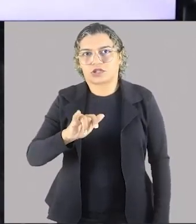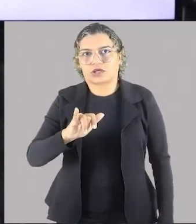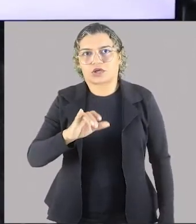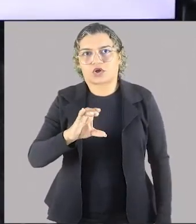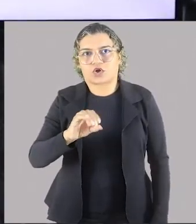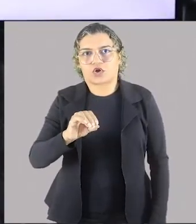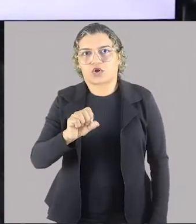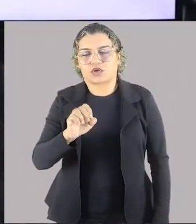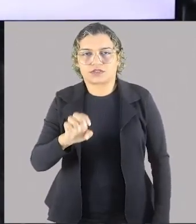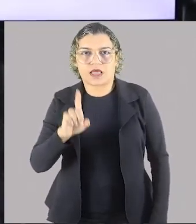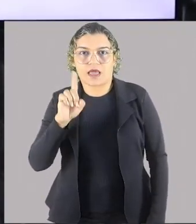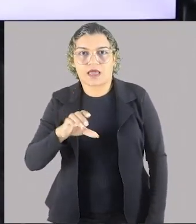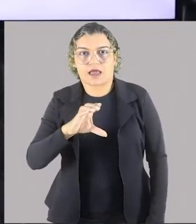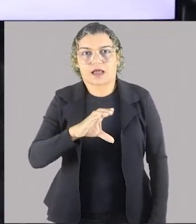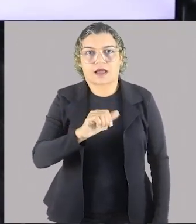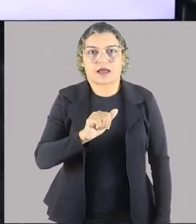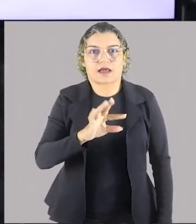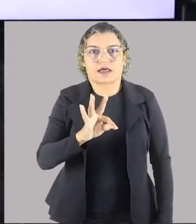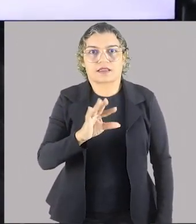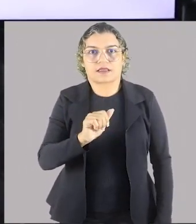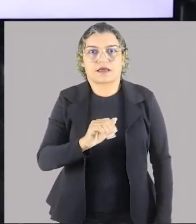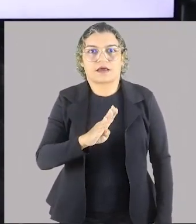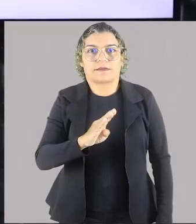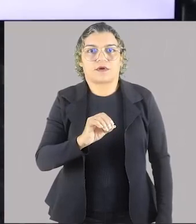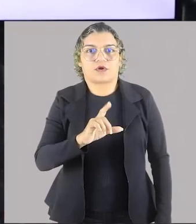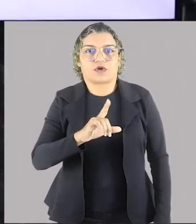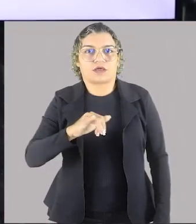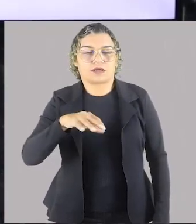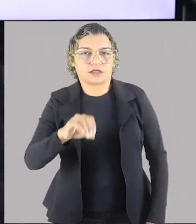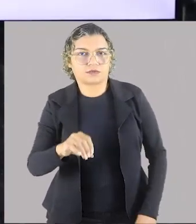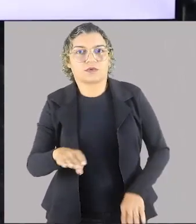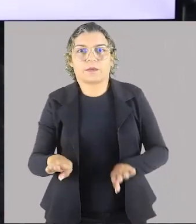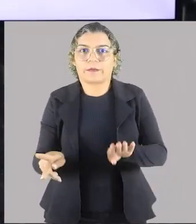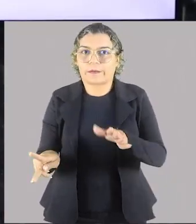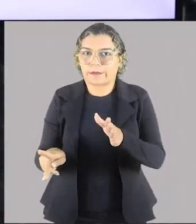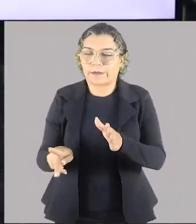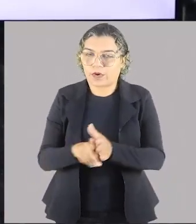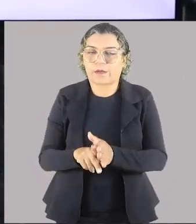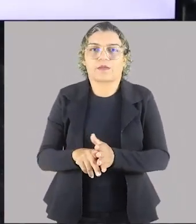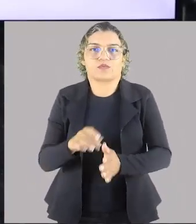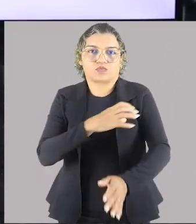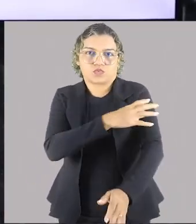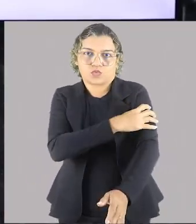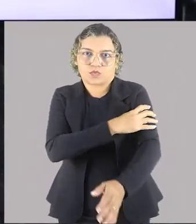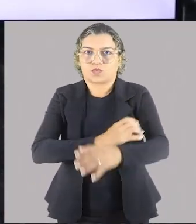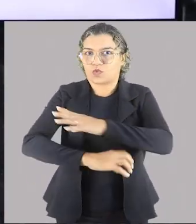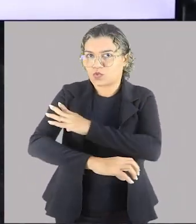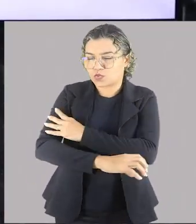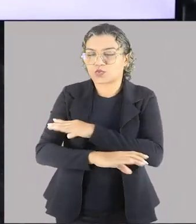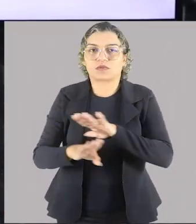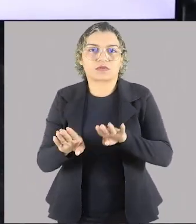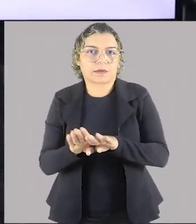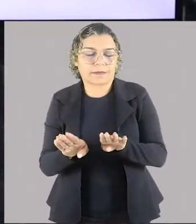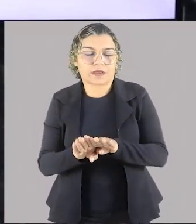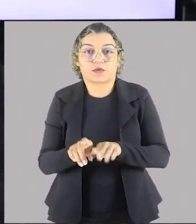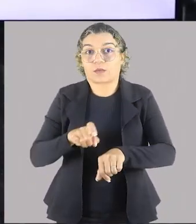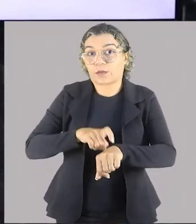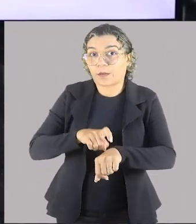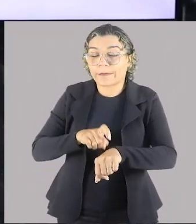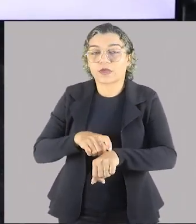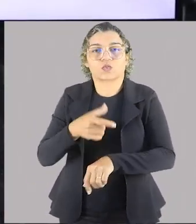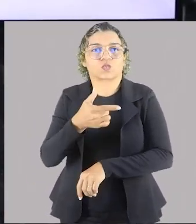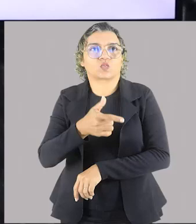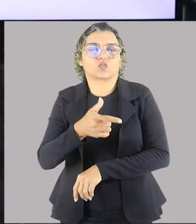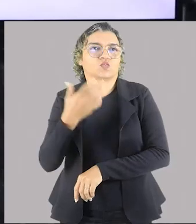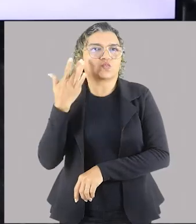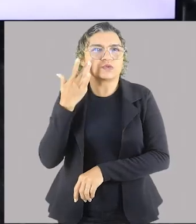catabolismo. Existe também o catabolismo muscular. O músculo é formado por proteínas. Quando a gente não tem um